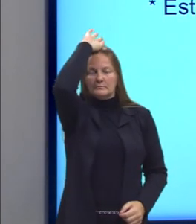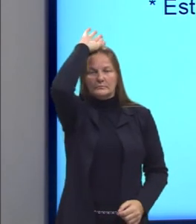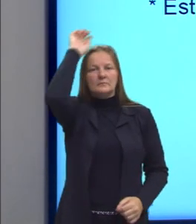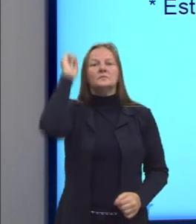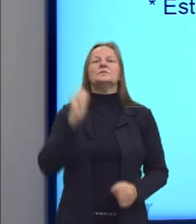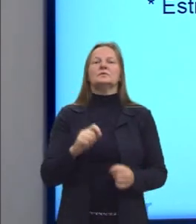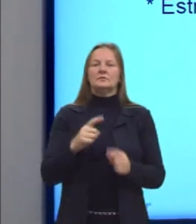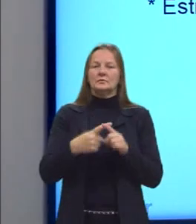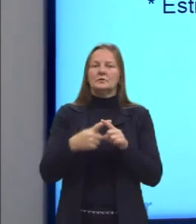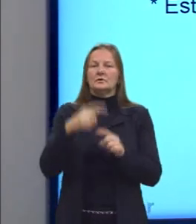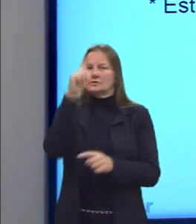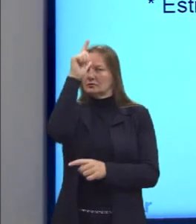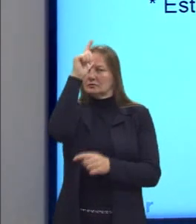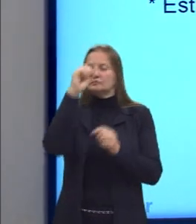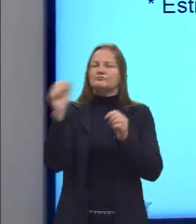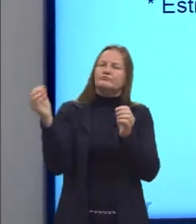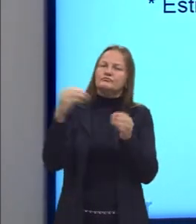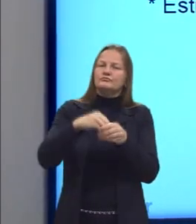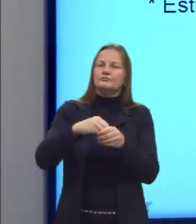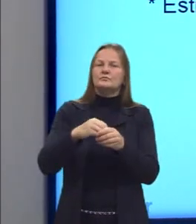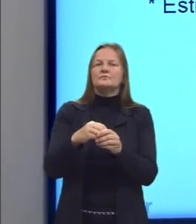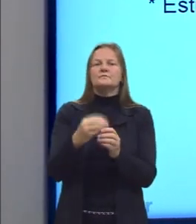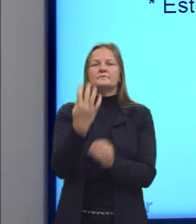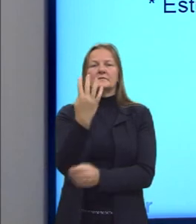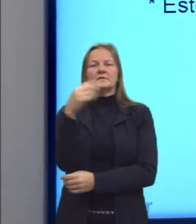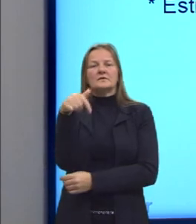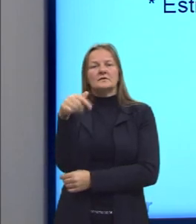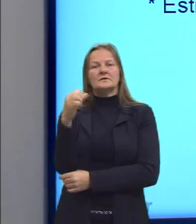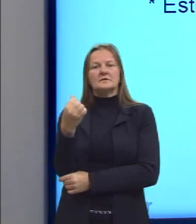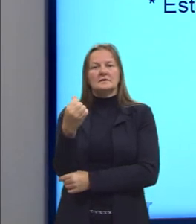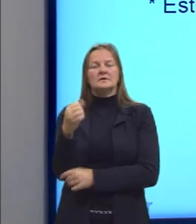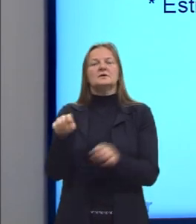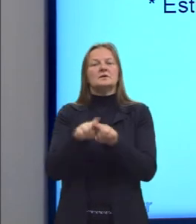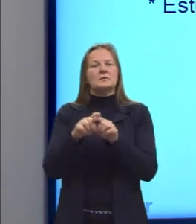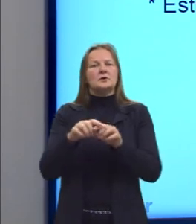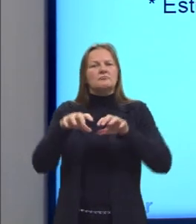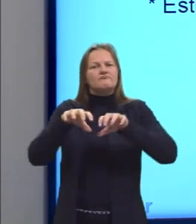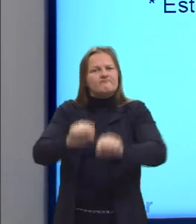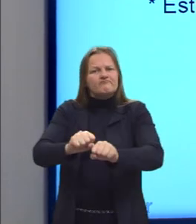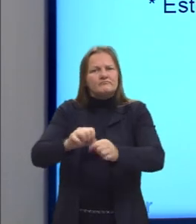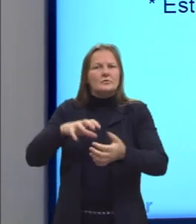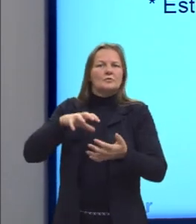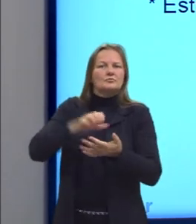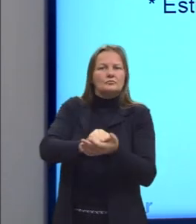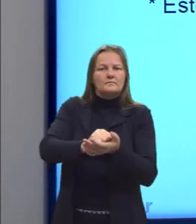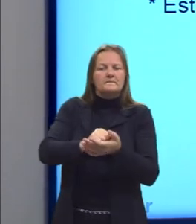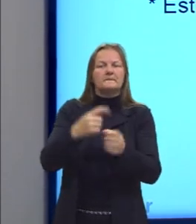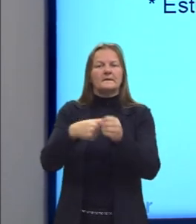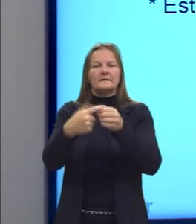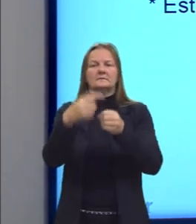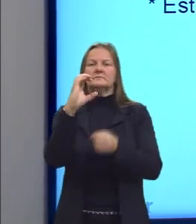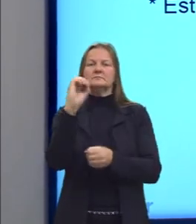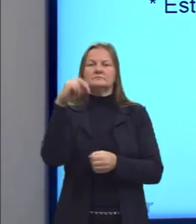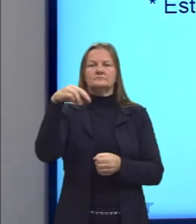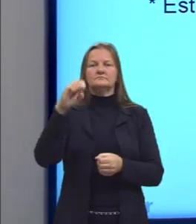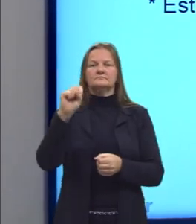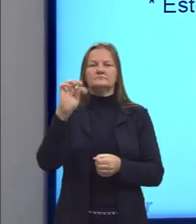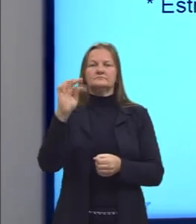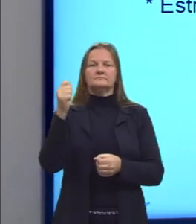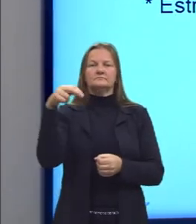germânicos tomado pelos germânicos em 476 e a tomada definitiva de Constantinopla em